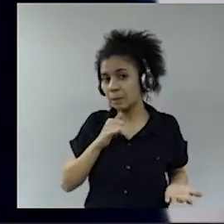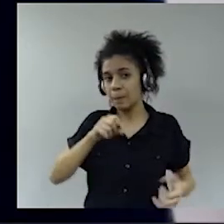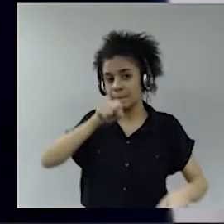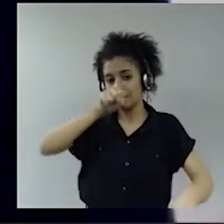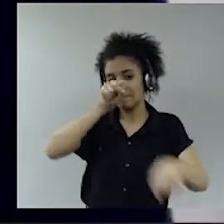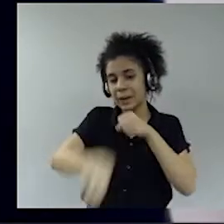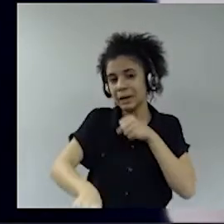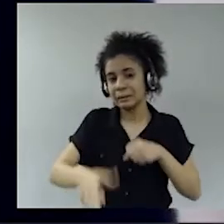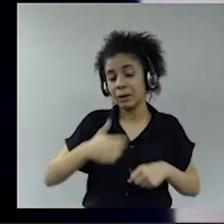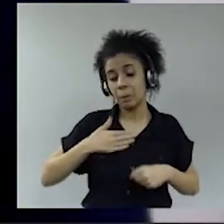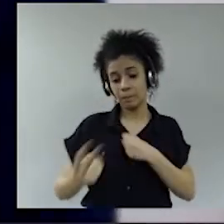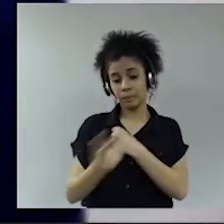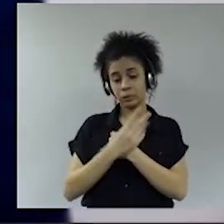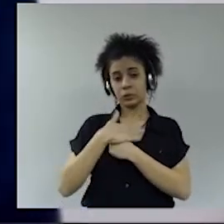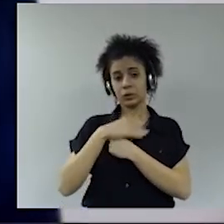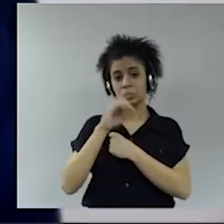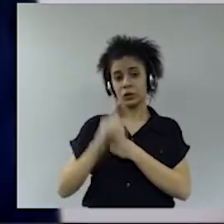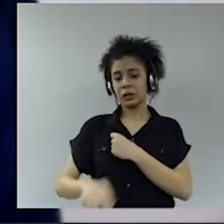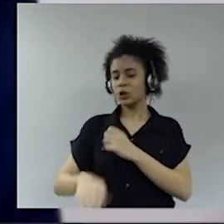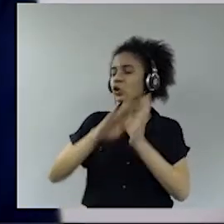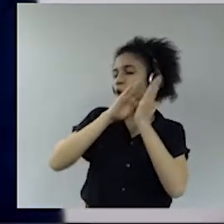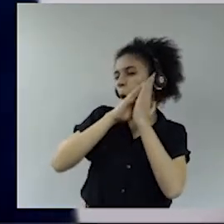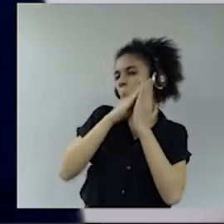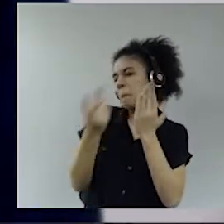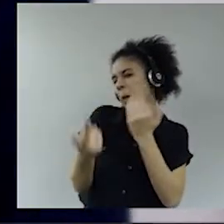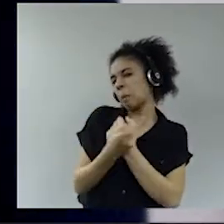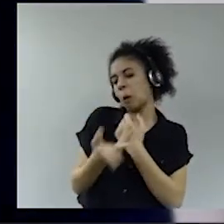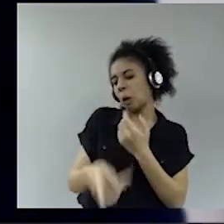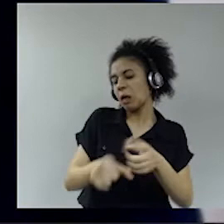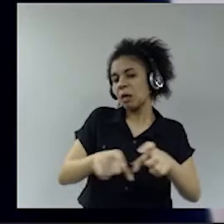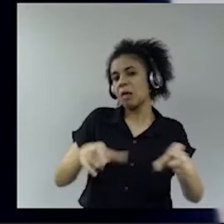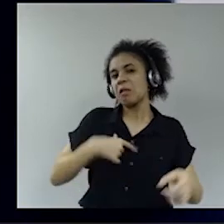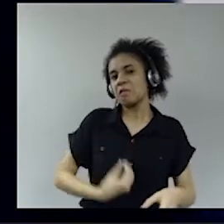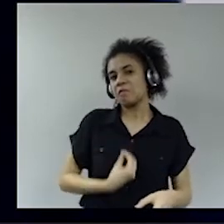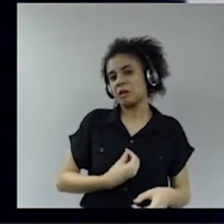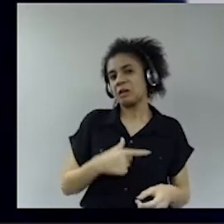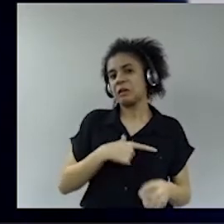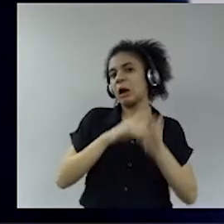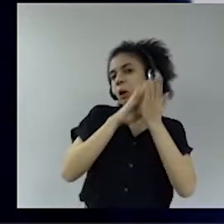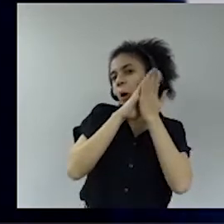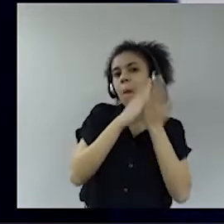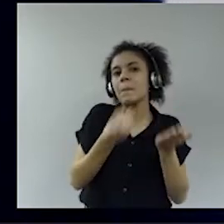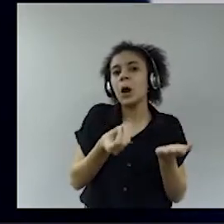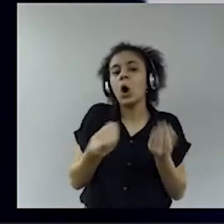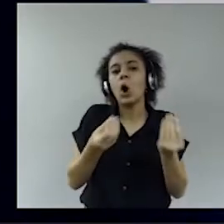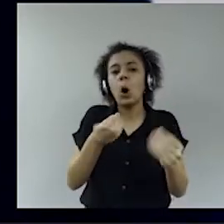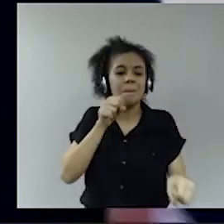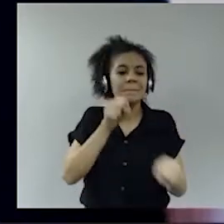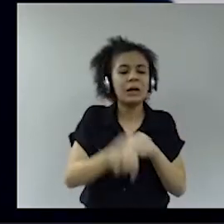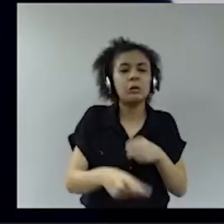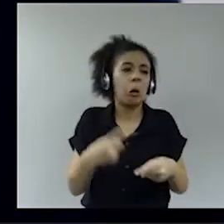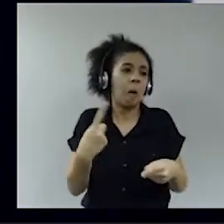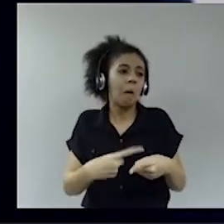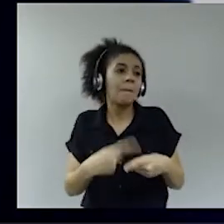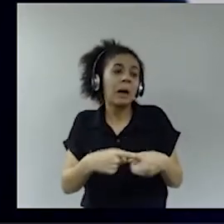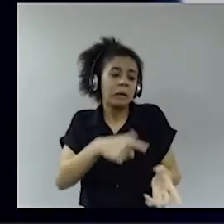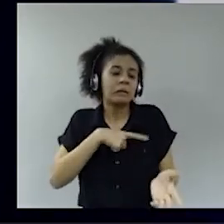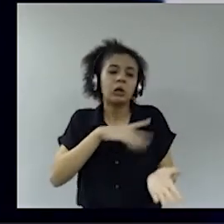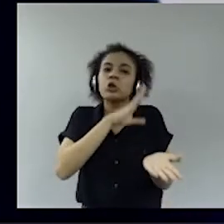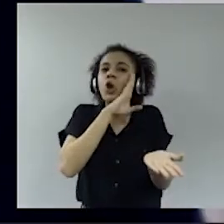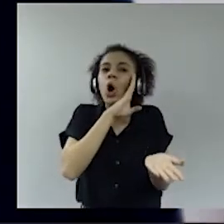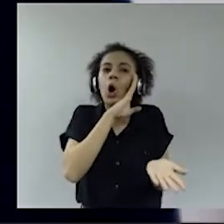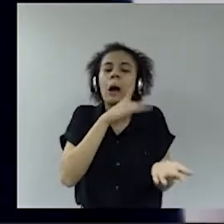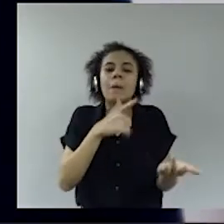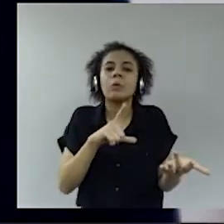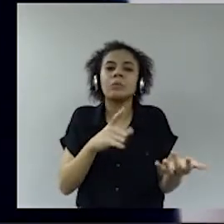legítima defesa quem está dormindo, porque a agressão não é atual, os meios usados na